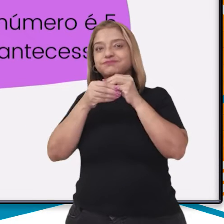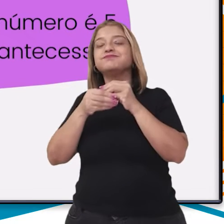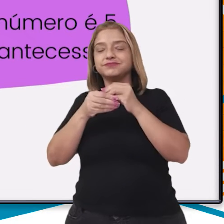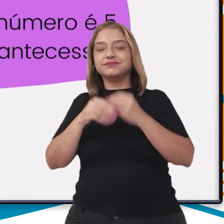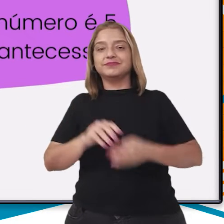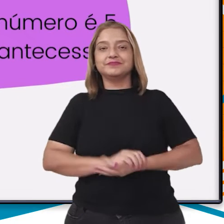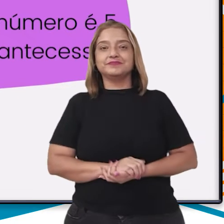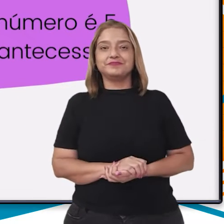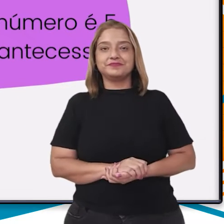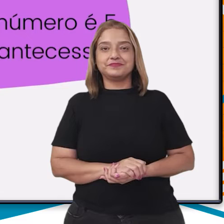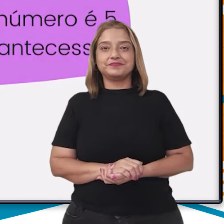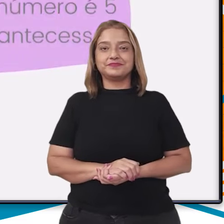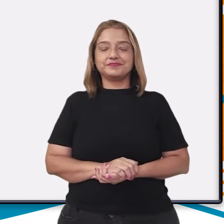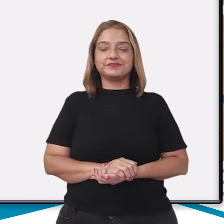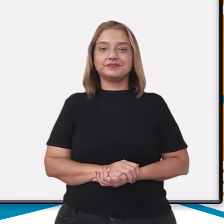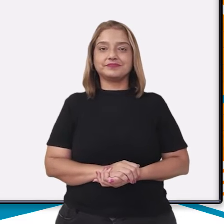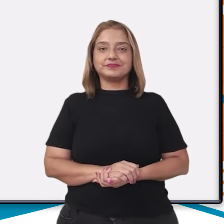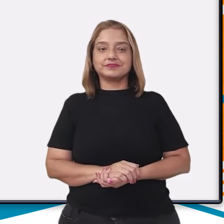seu antecessor.